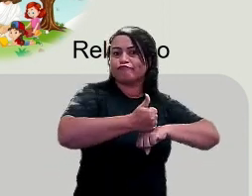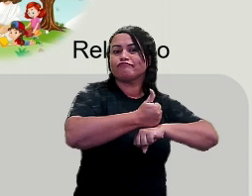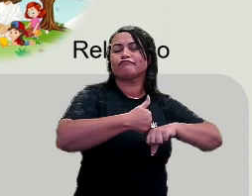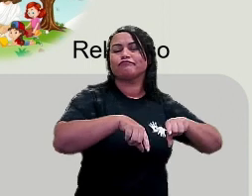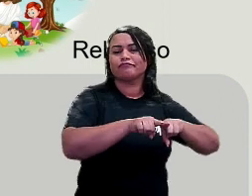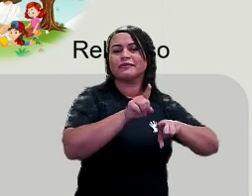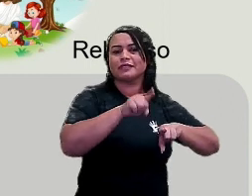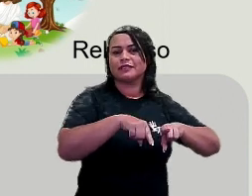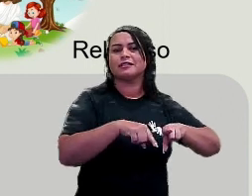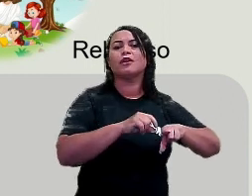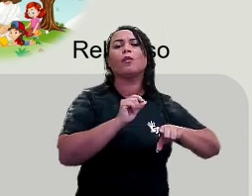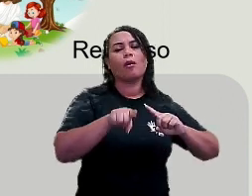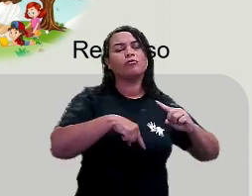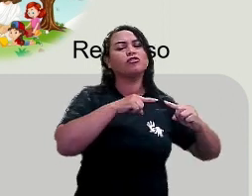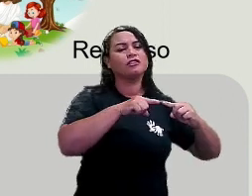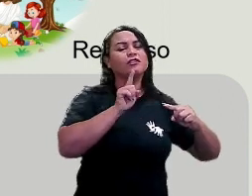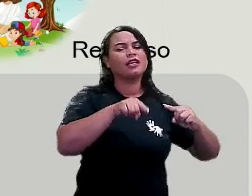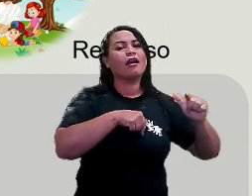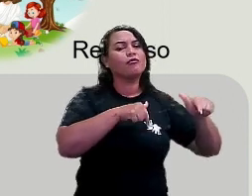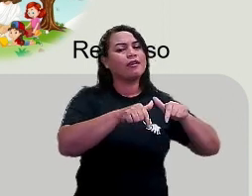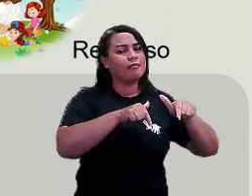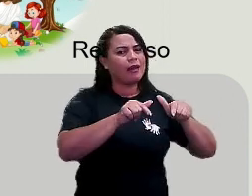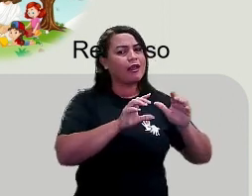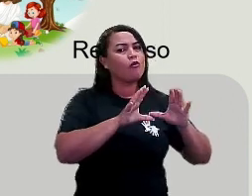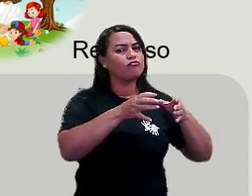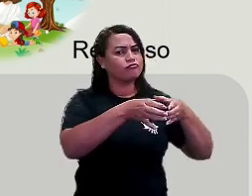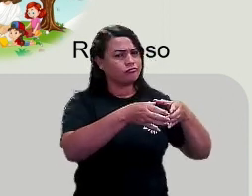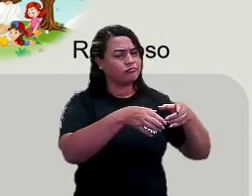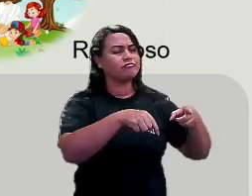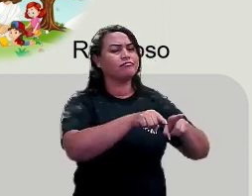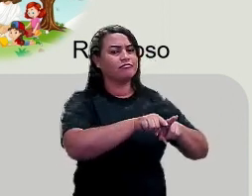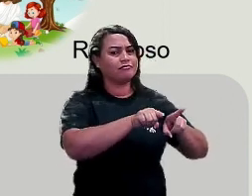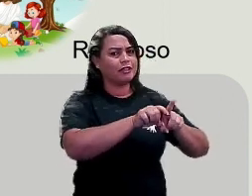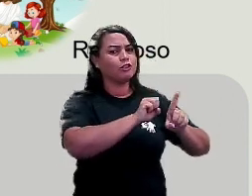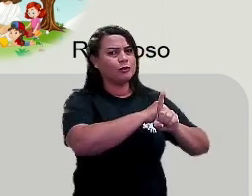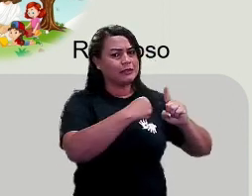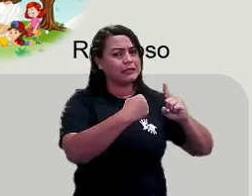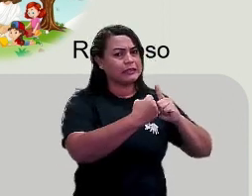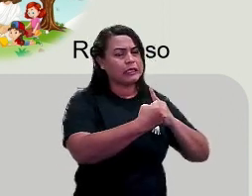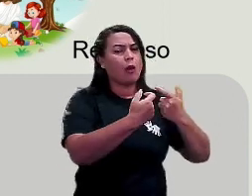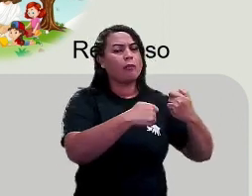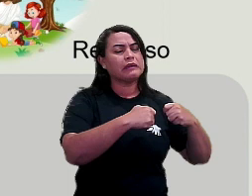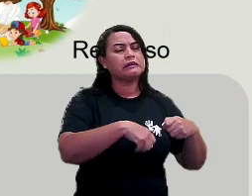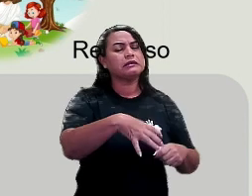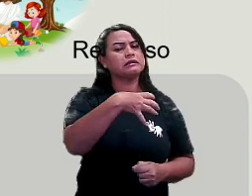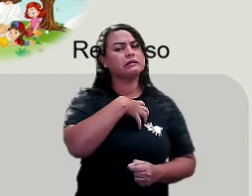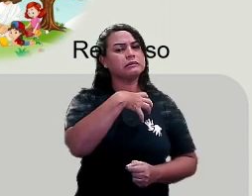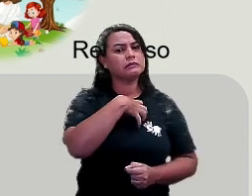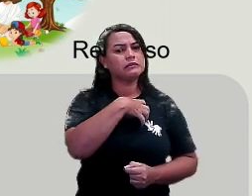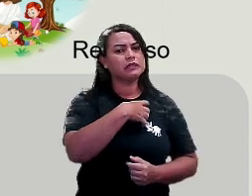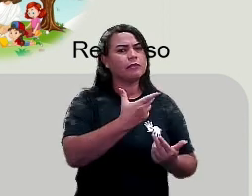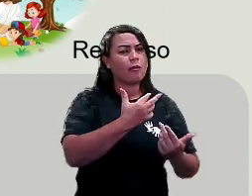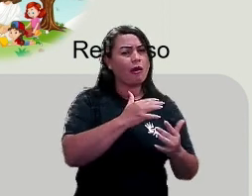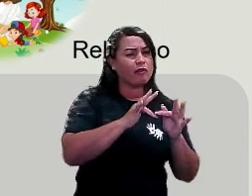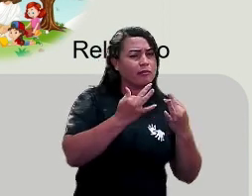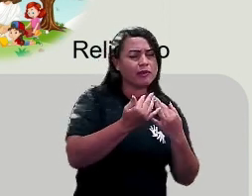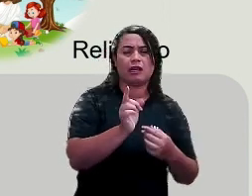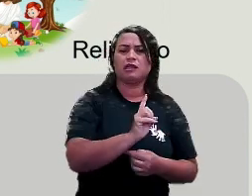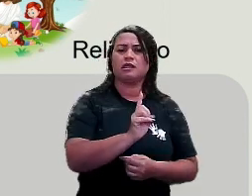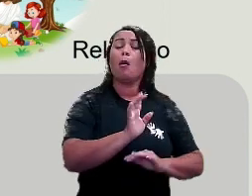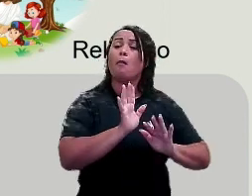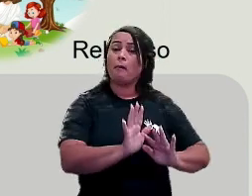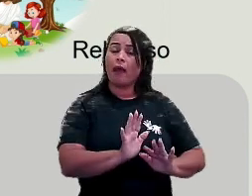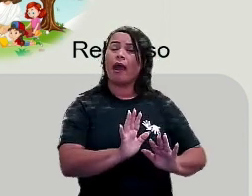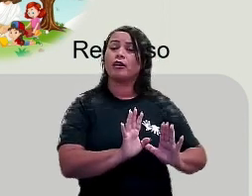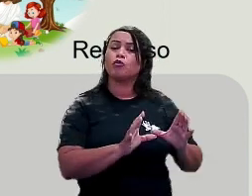a profissão, que é o trabalhar. Vocês ali precisam ter sentimentalmente igual a família? Não. Mas vocês, a